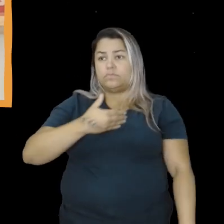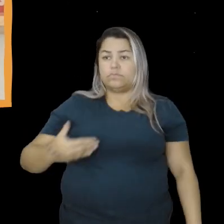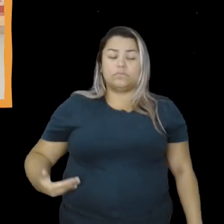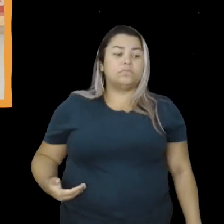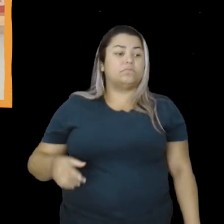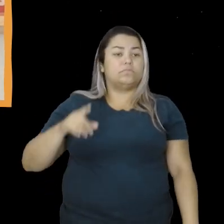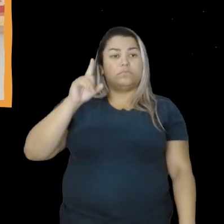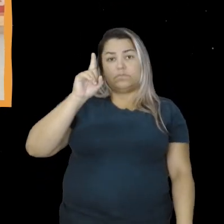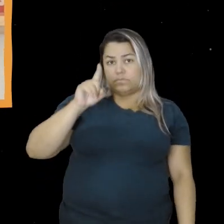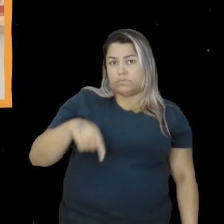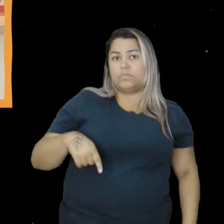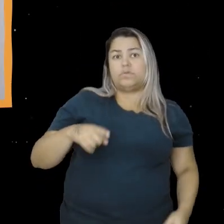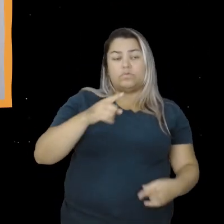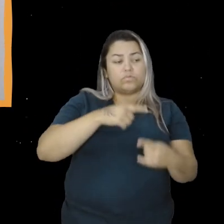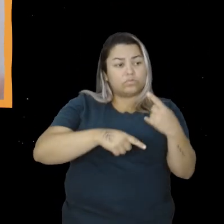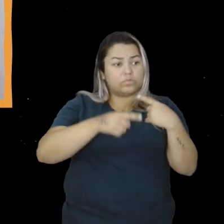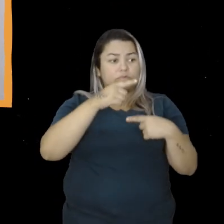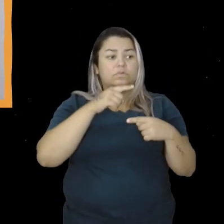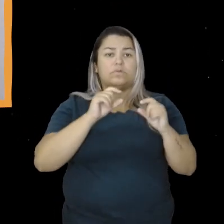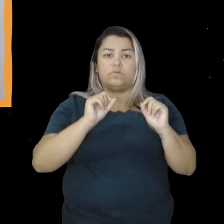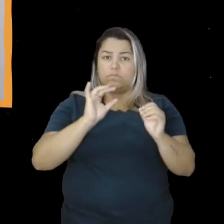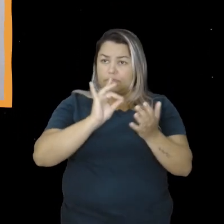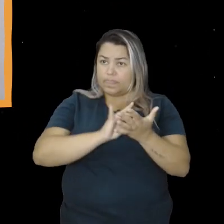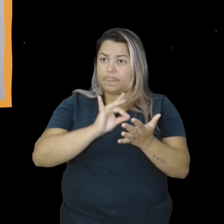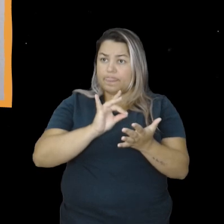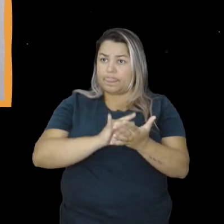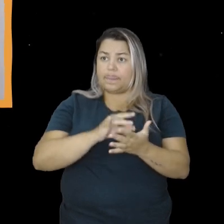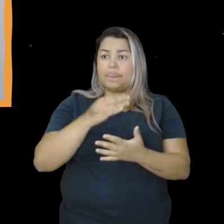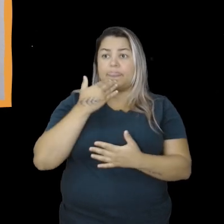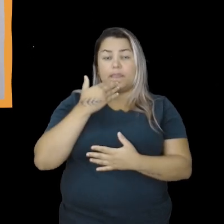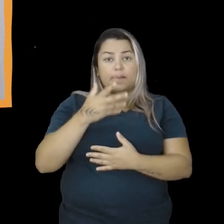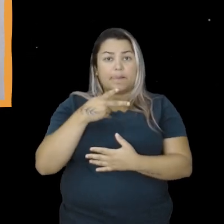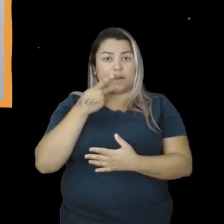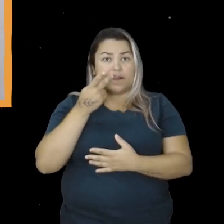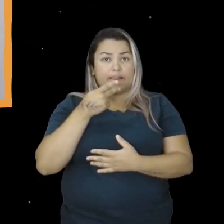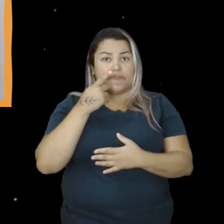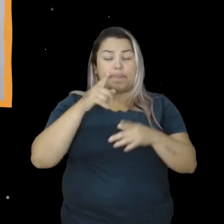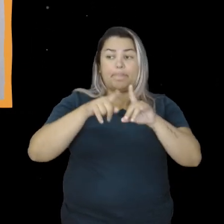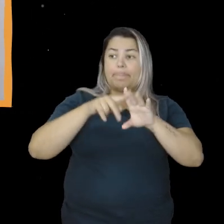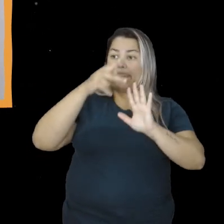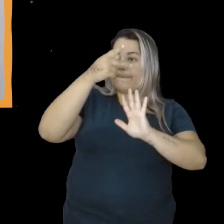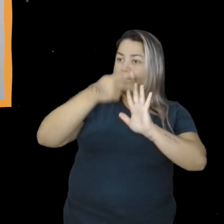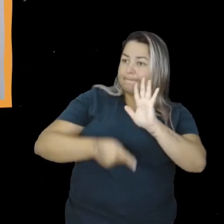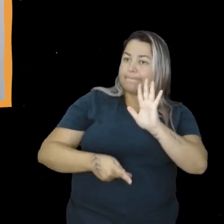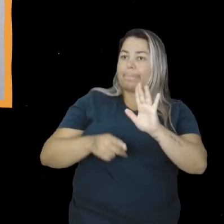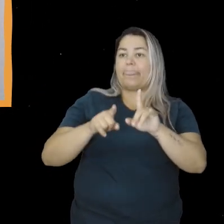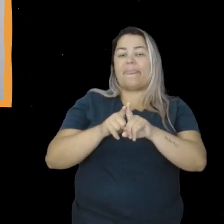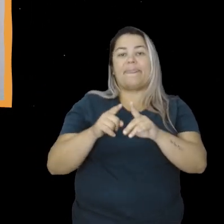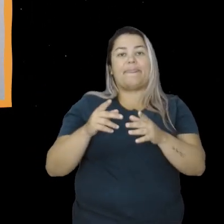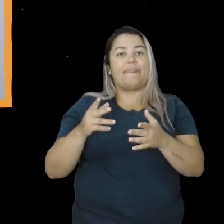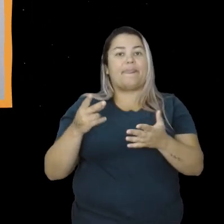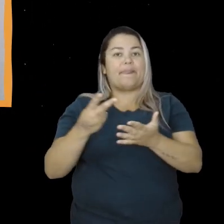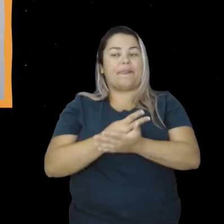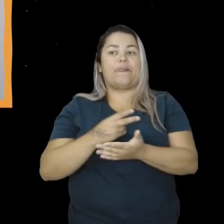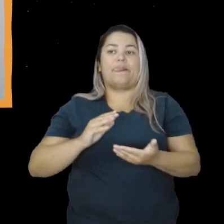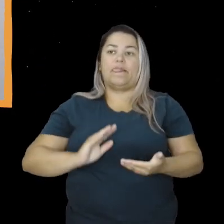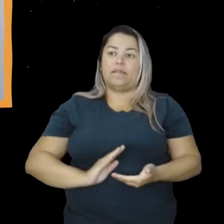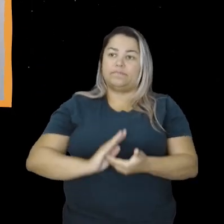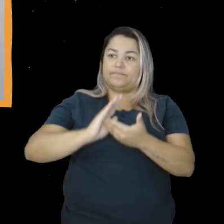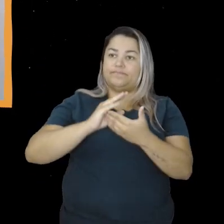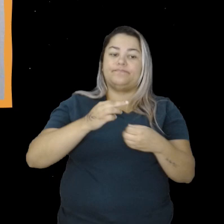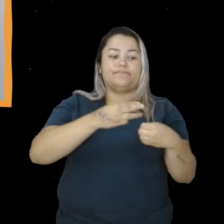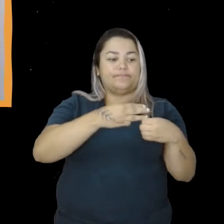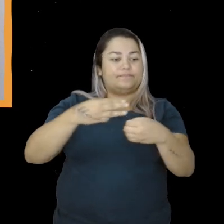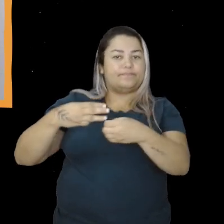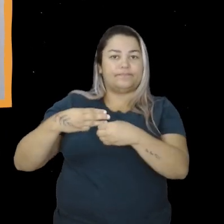sejam construídas para a gente de fato. A gente queria pedir para tu contar um pouco para a gente do projeto de lei que está tramitando na Câmara Municipal de Belém sobre educação climática no